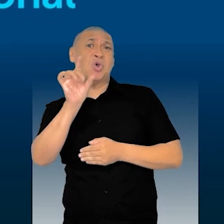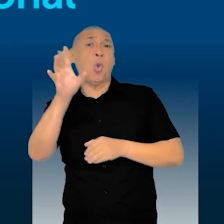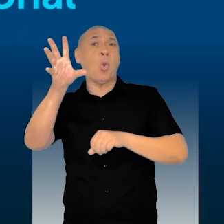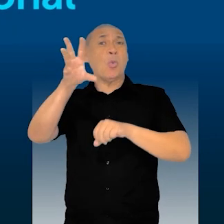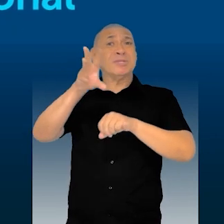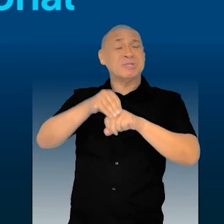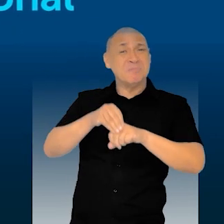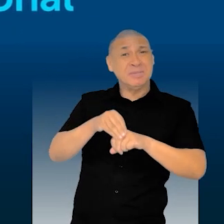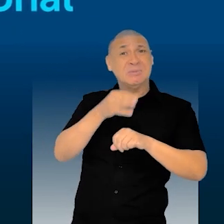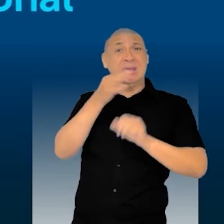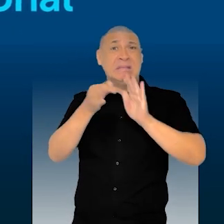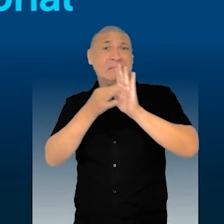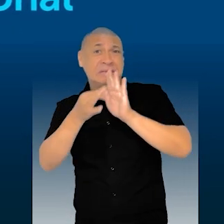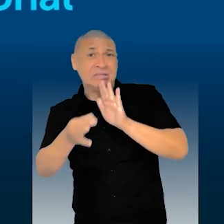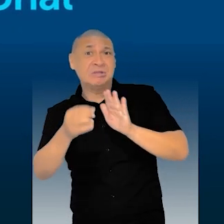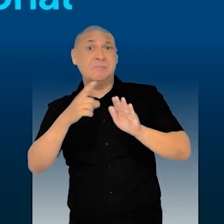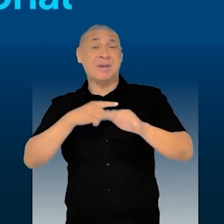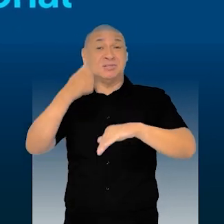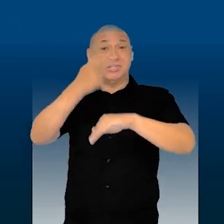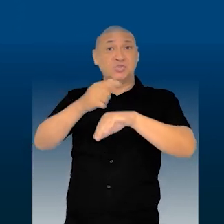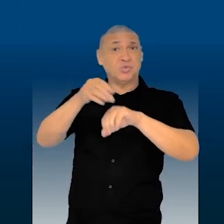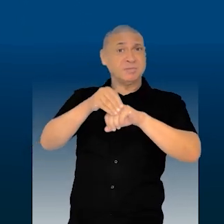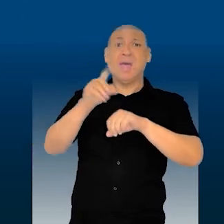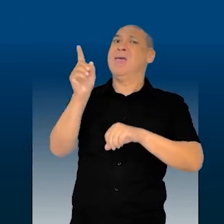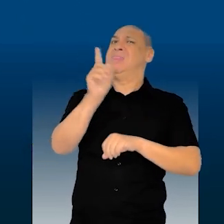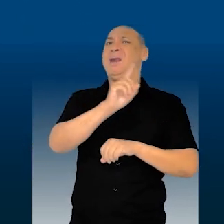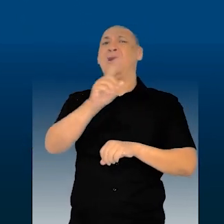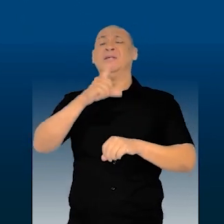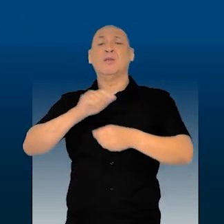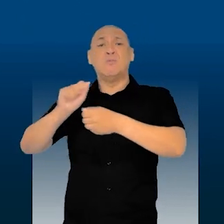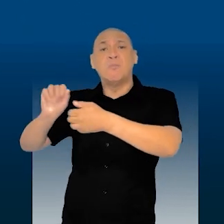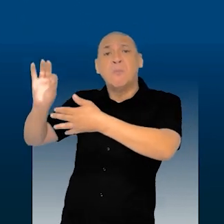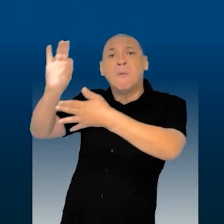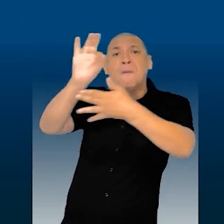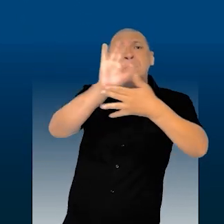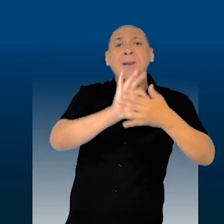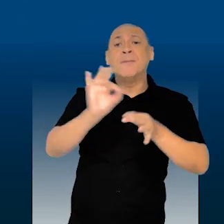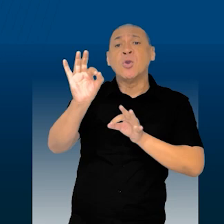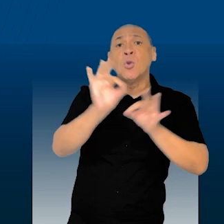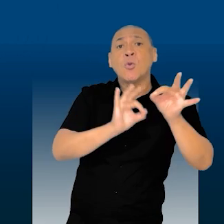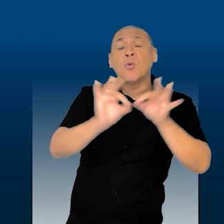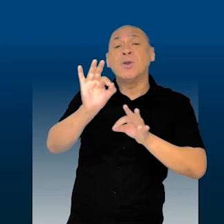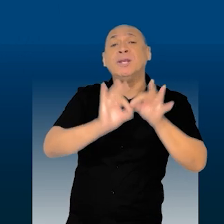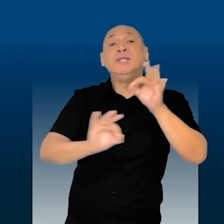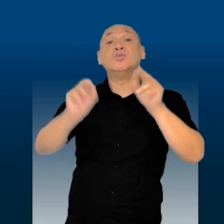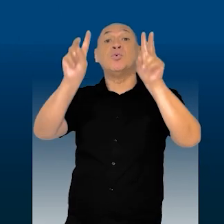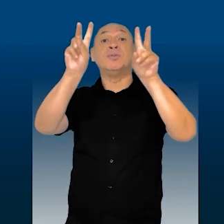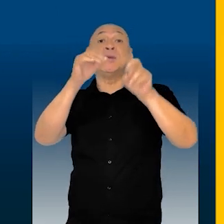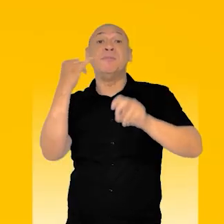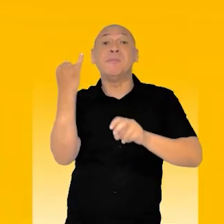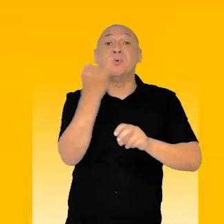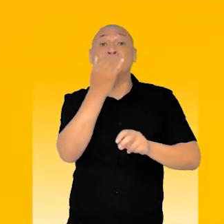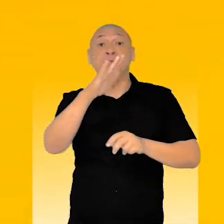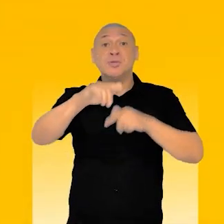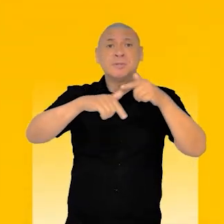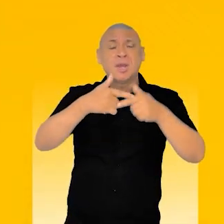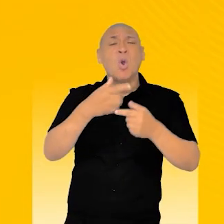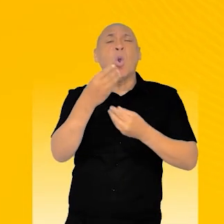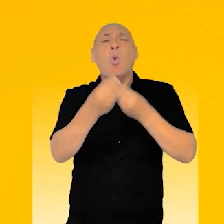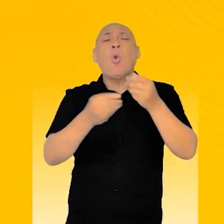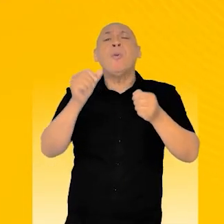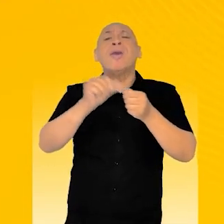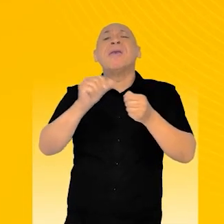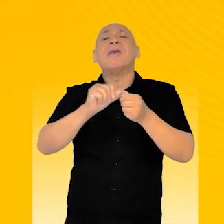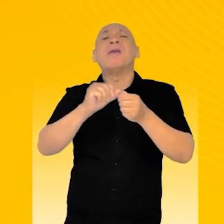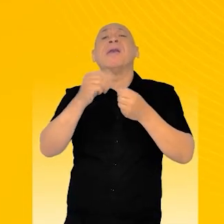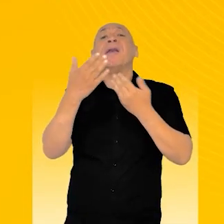só o conhecimento crítico passa pela gestão do conhecimento. Temos um mapa que organiza todos os temas relevantes para o nosso negócio. Então, como é